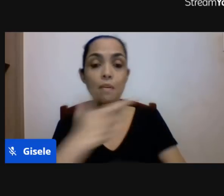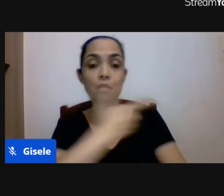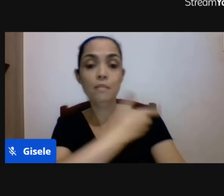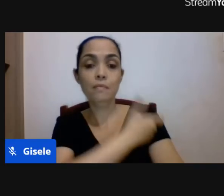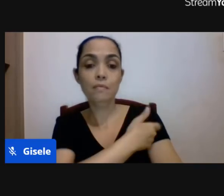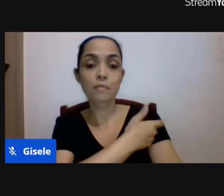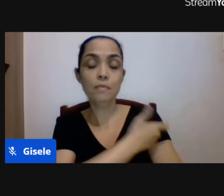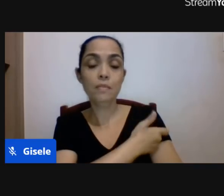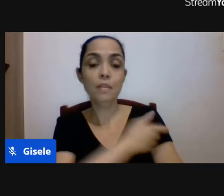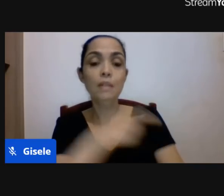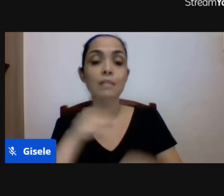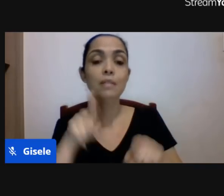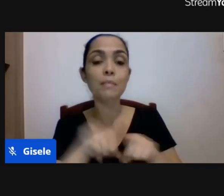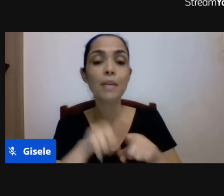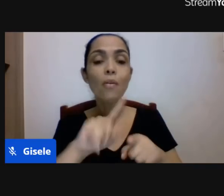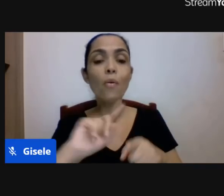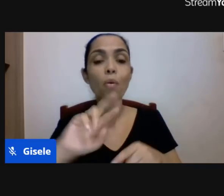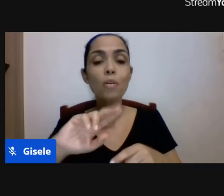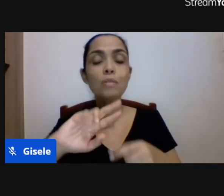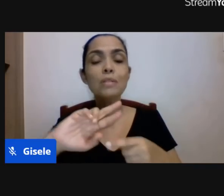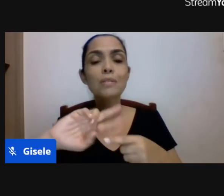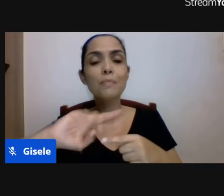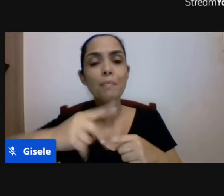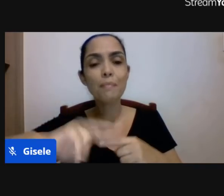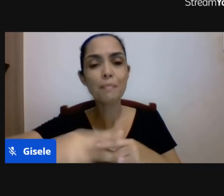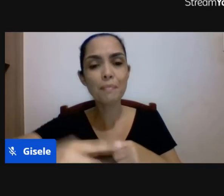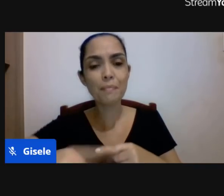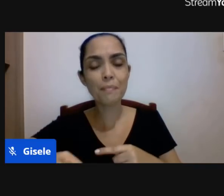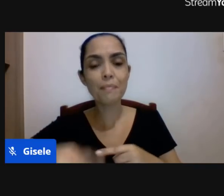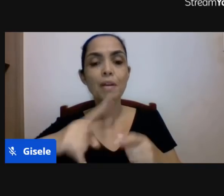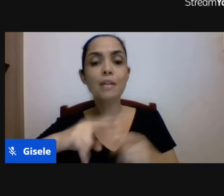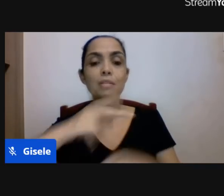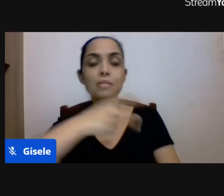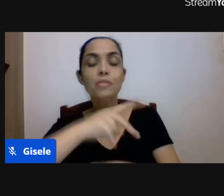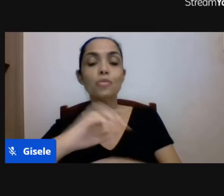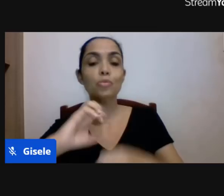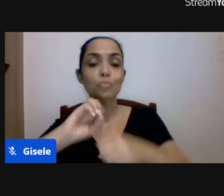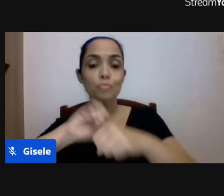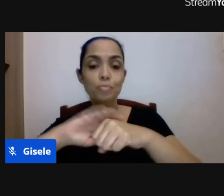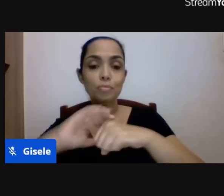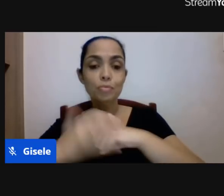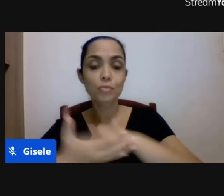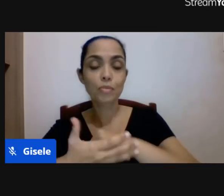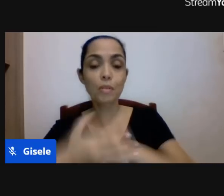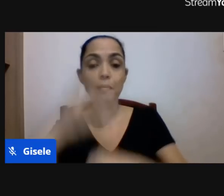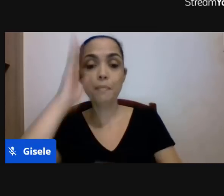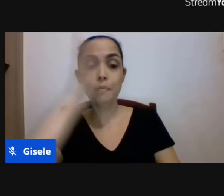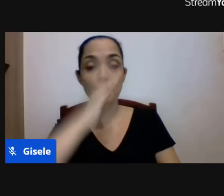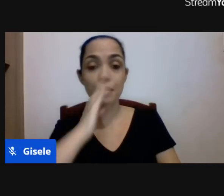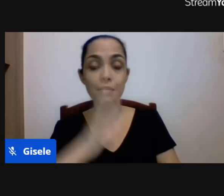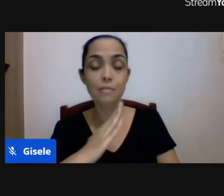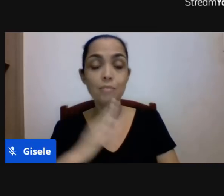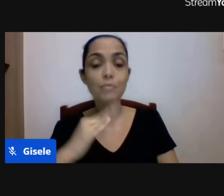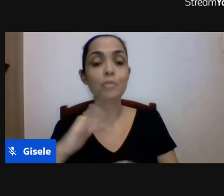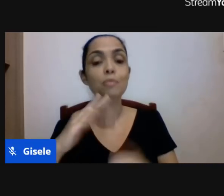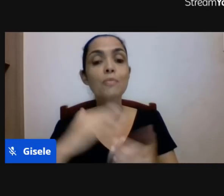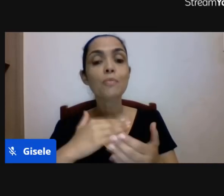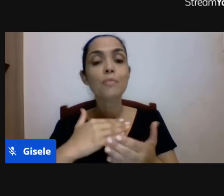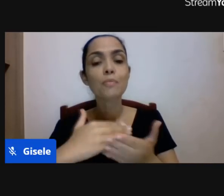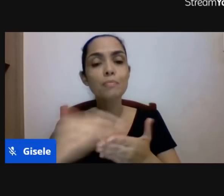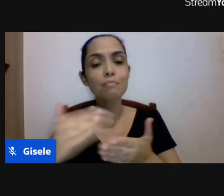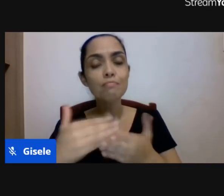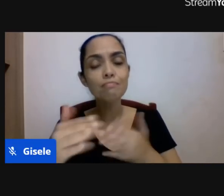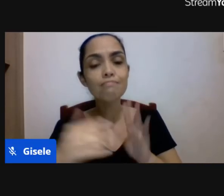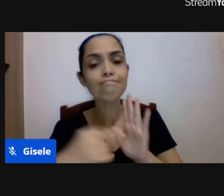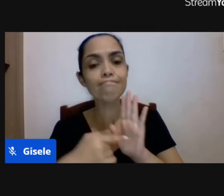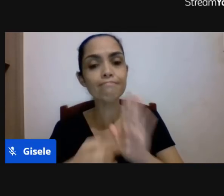as variantes, né, que agora o Brasil está com várias variantes, né, sendo transmitidas, as variantes da